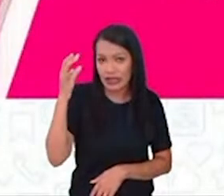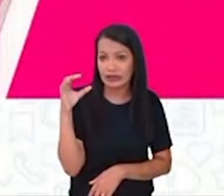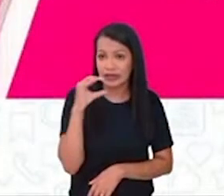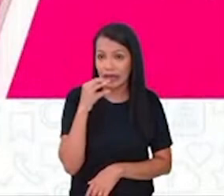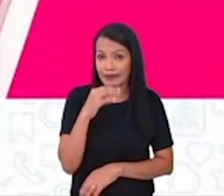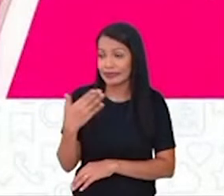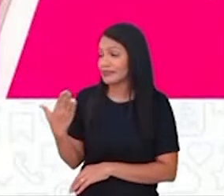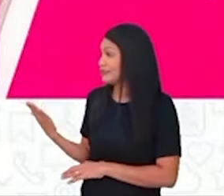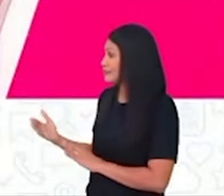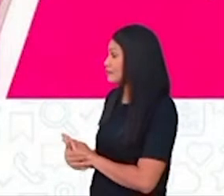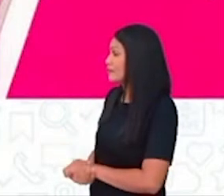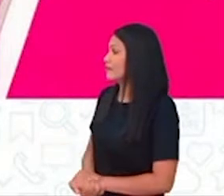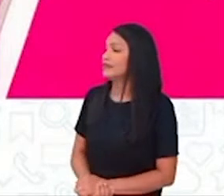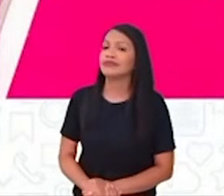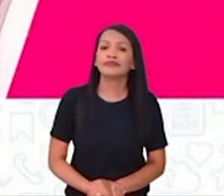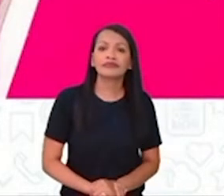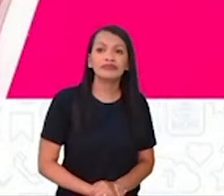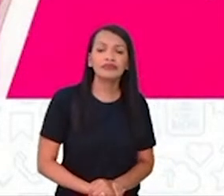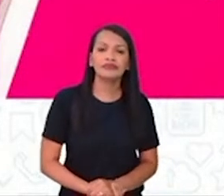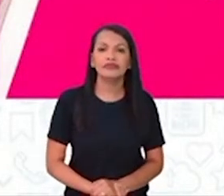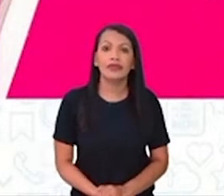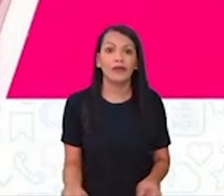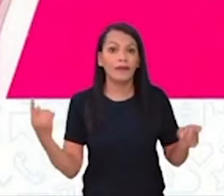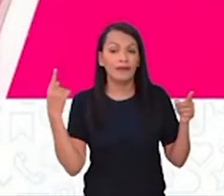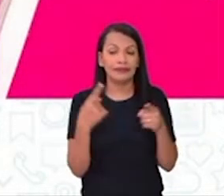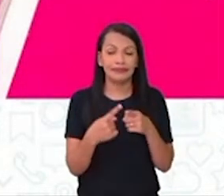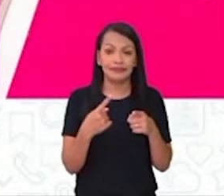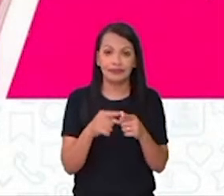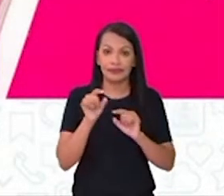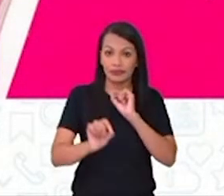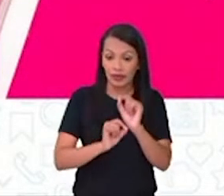Pronto, então a gente vê que não gera ambiguidade porque o contexto